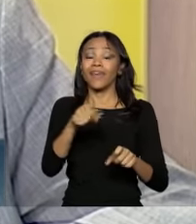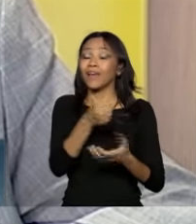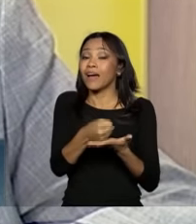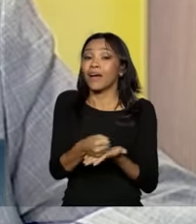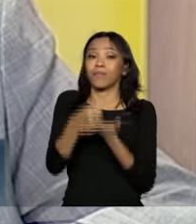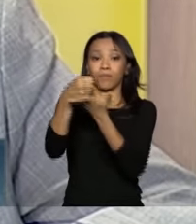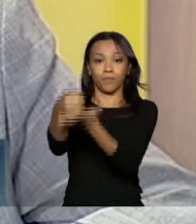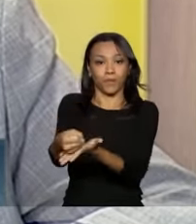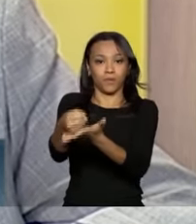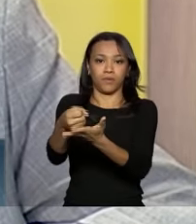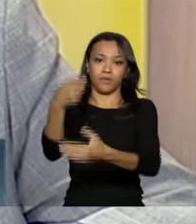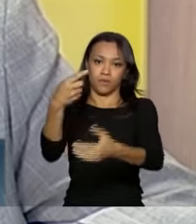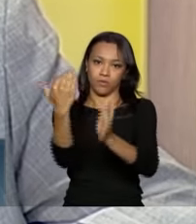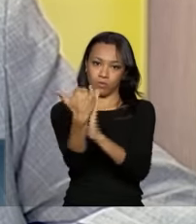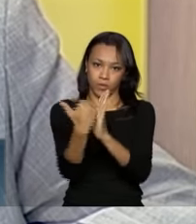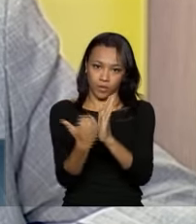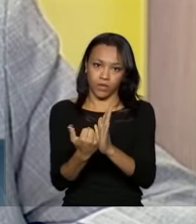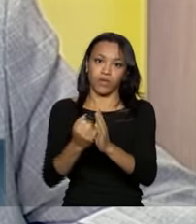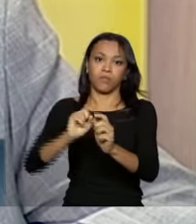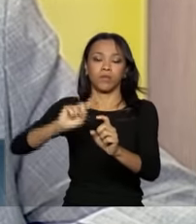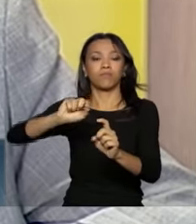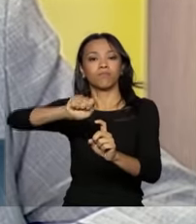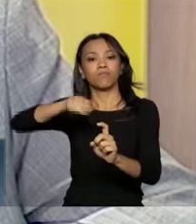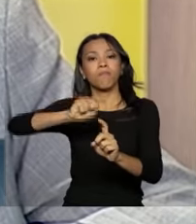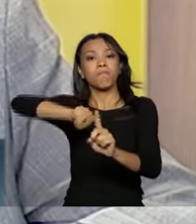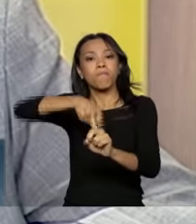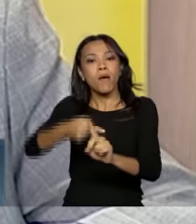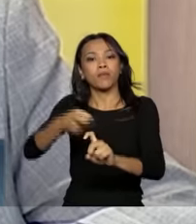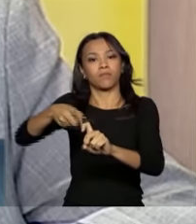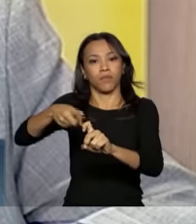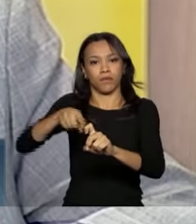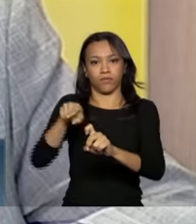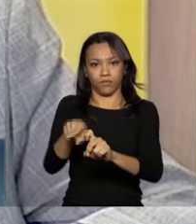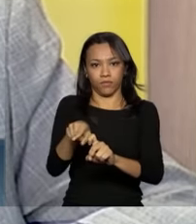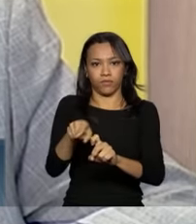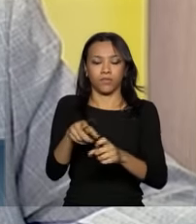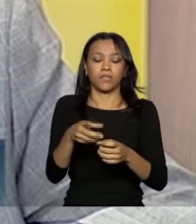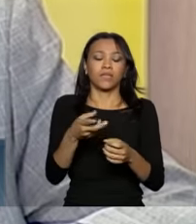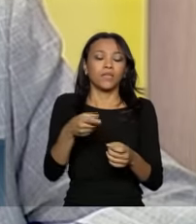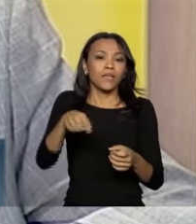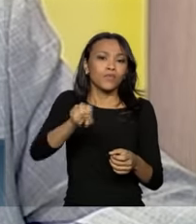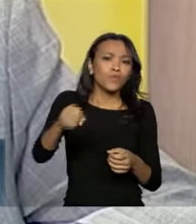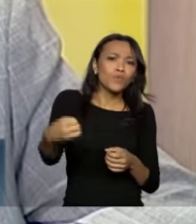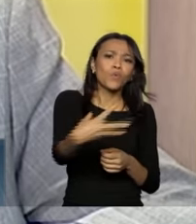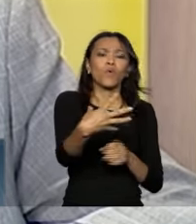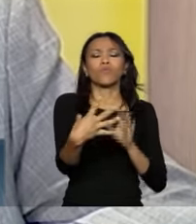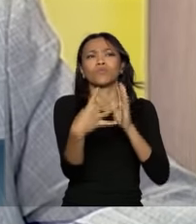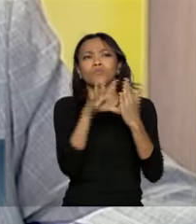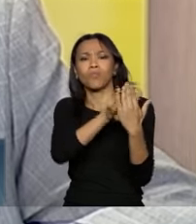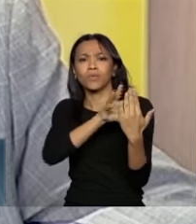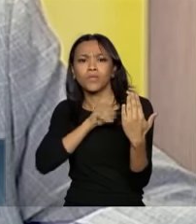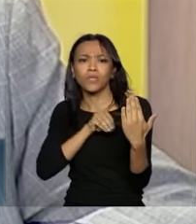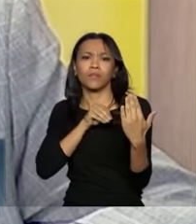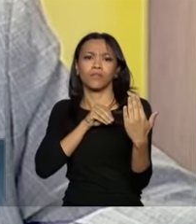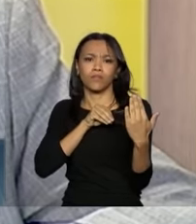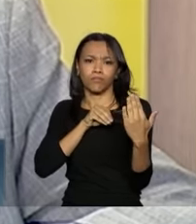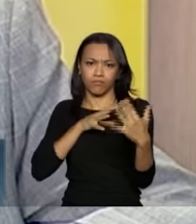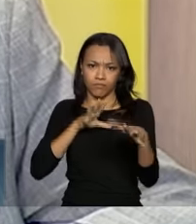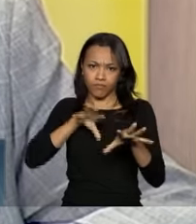Médicos, né? Ele traz novos paradigmas para o modelo de formação